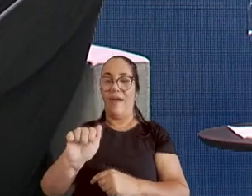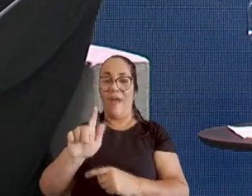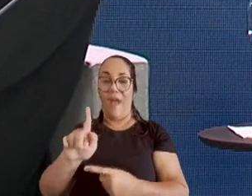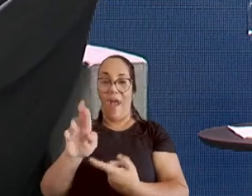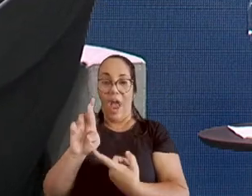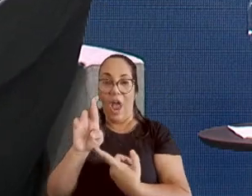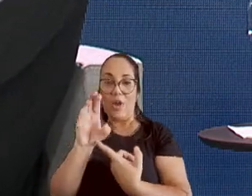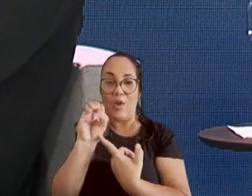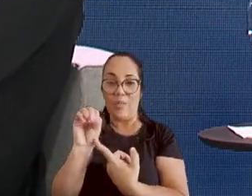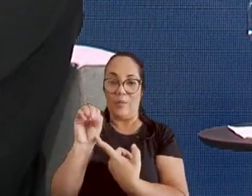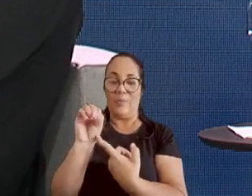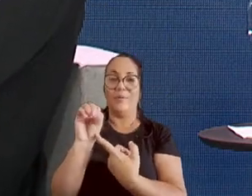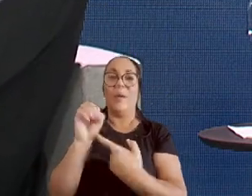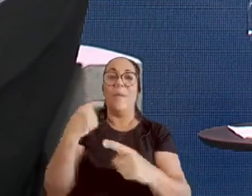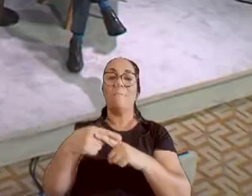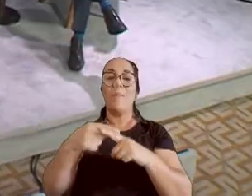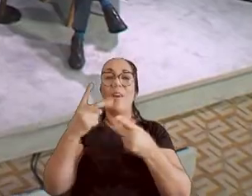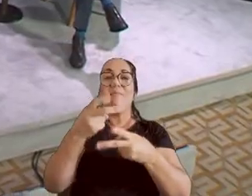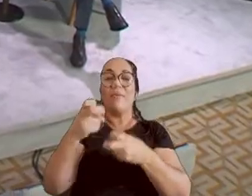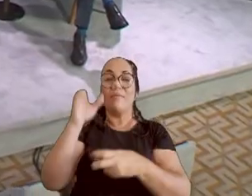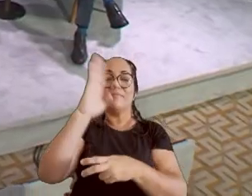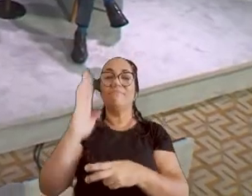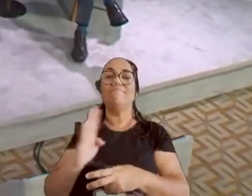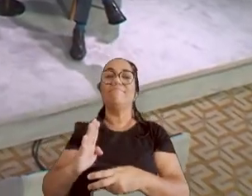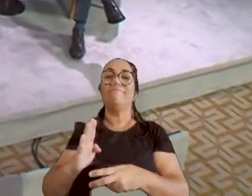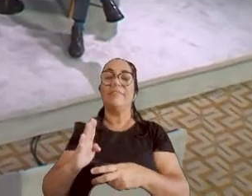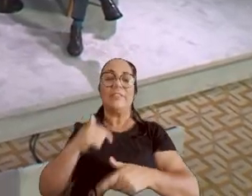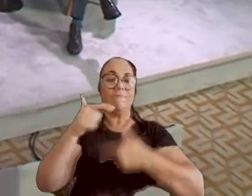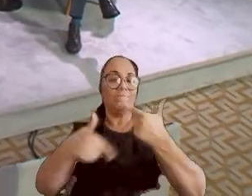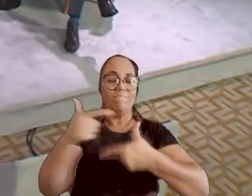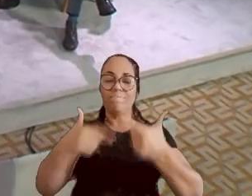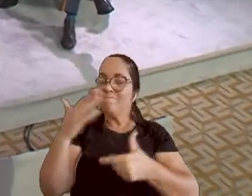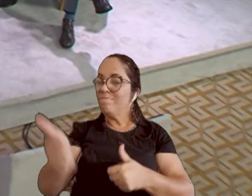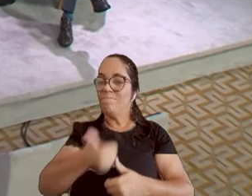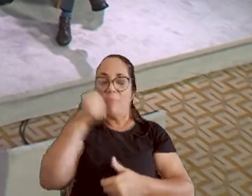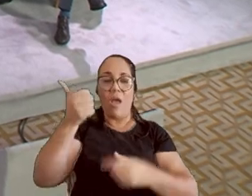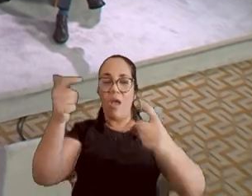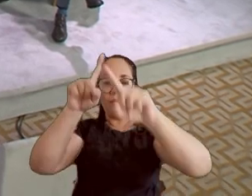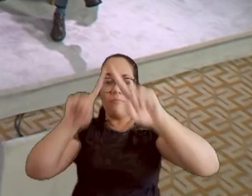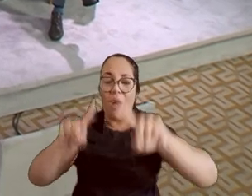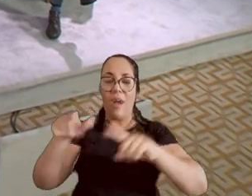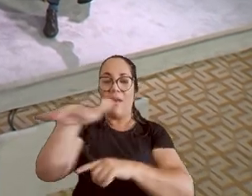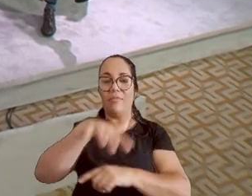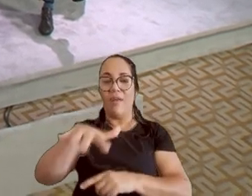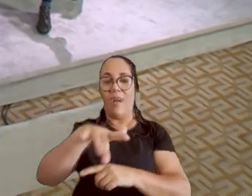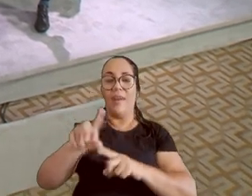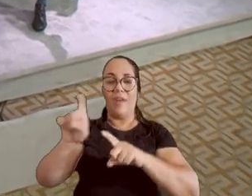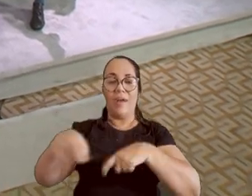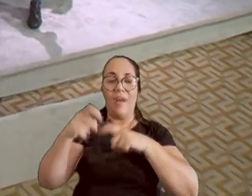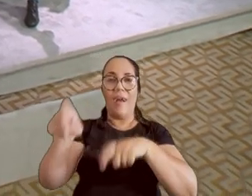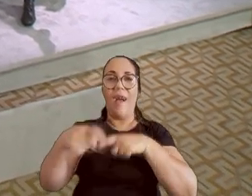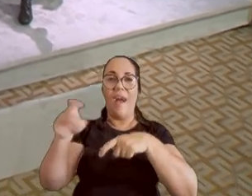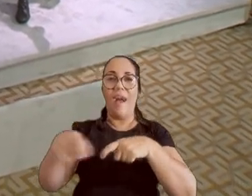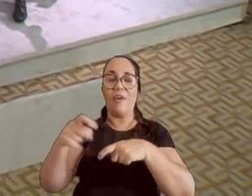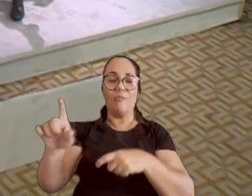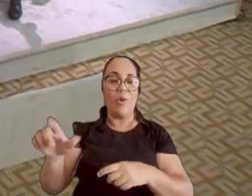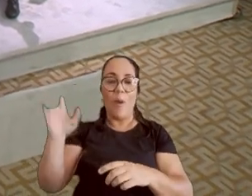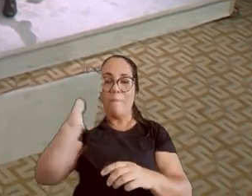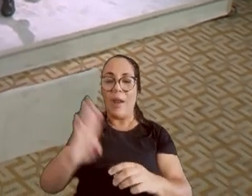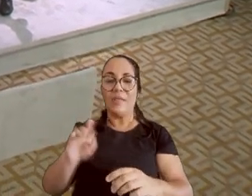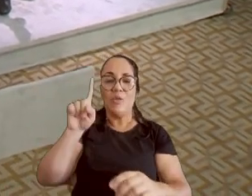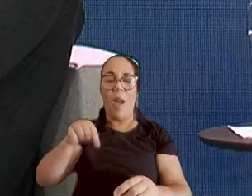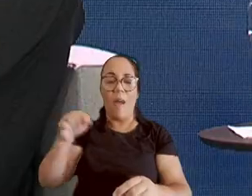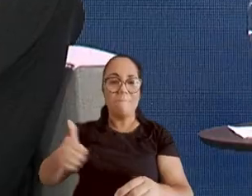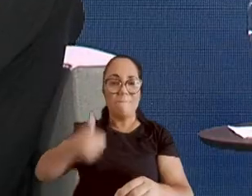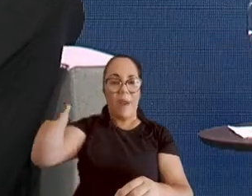gente percebeu que o Brasil faz de melhor em termos de competitividade é no Agro é onde a gente lidera na maior parte das grandes com mortes seja top